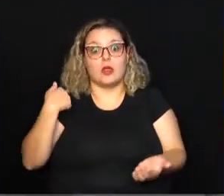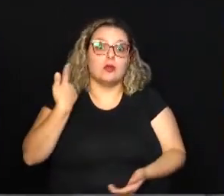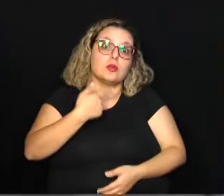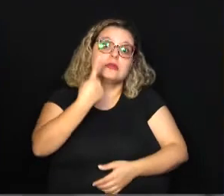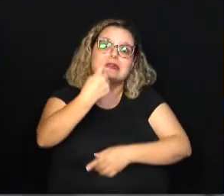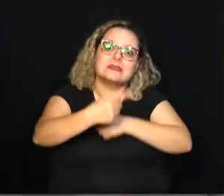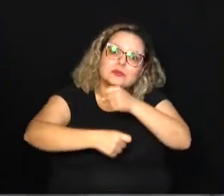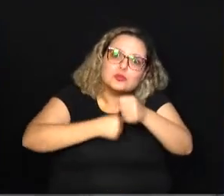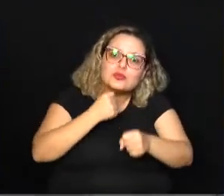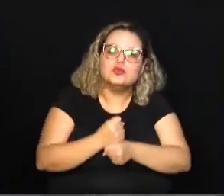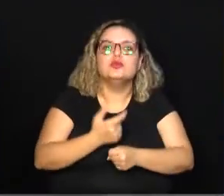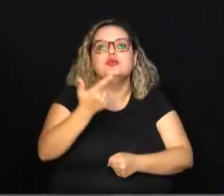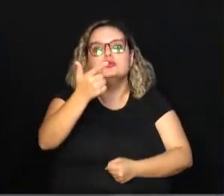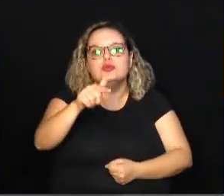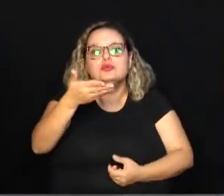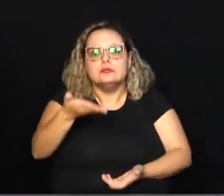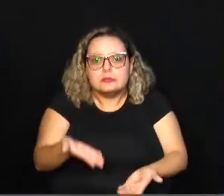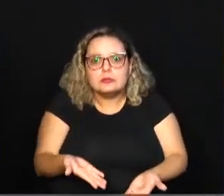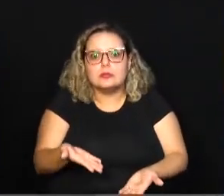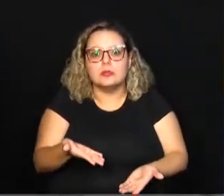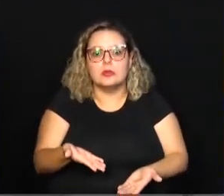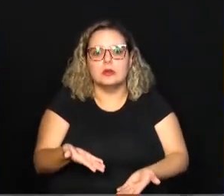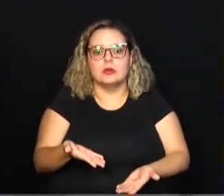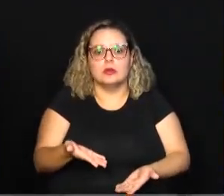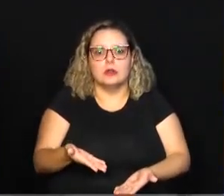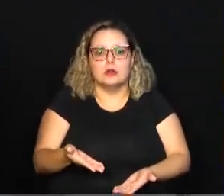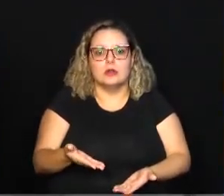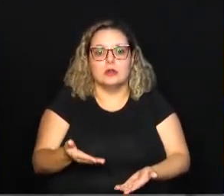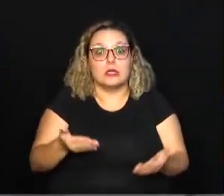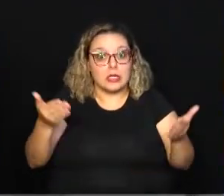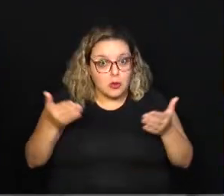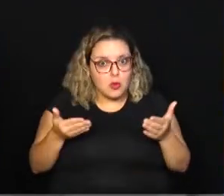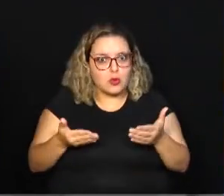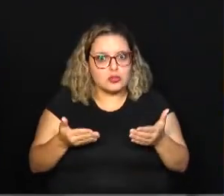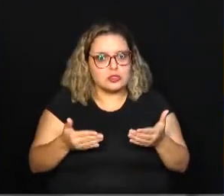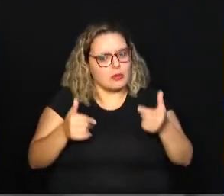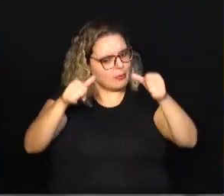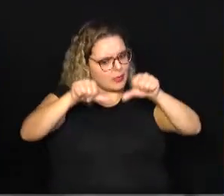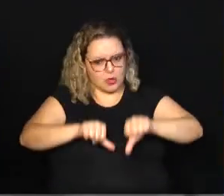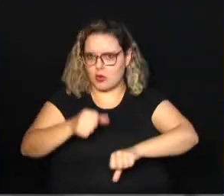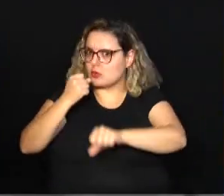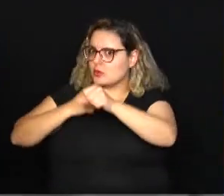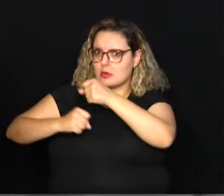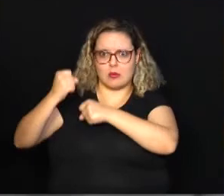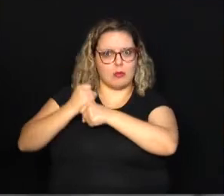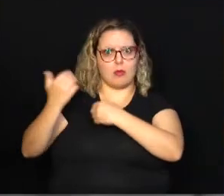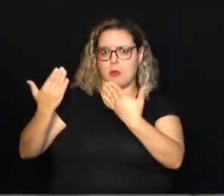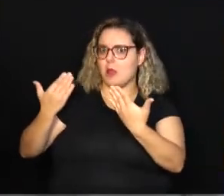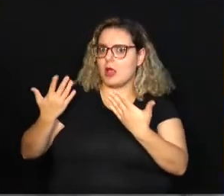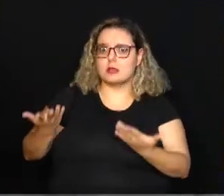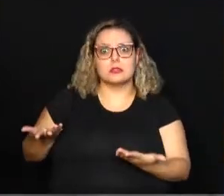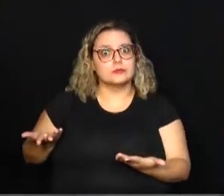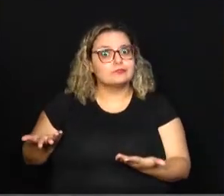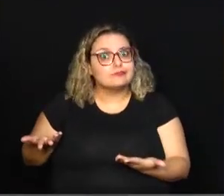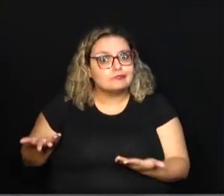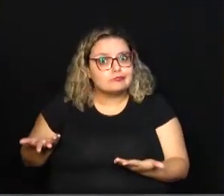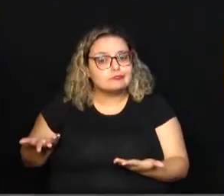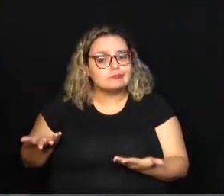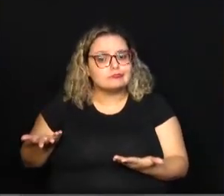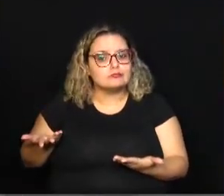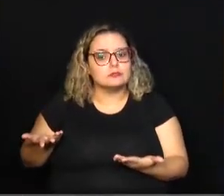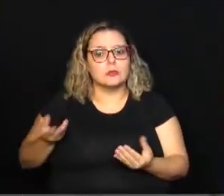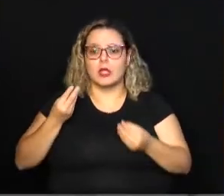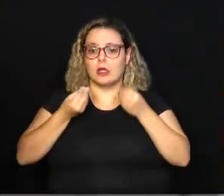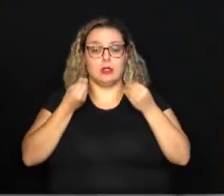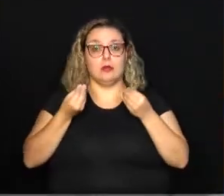situação. E eu reputo a situação de hoje pior do que do ano passado, sinceramente. E isso, você vai falar, como é que vocês